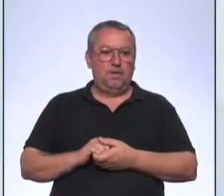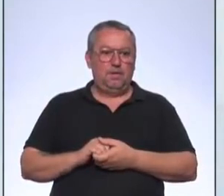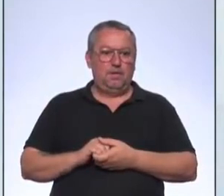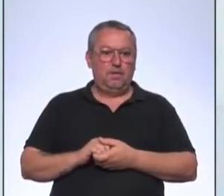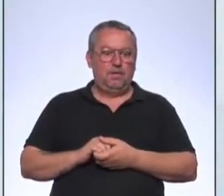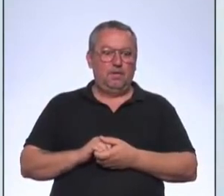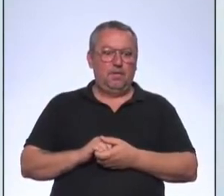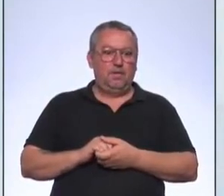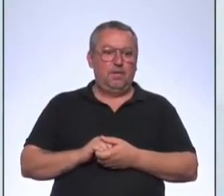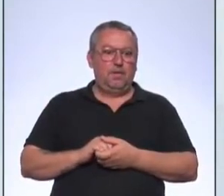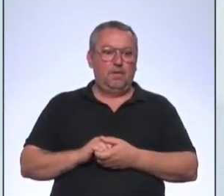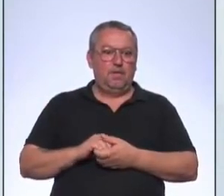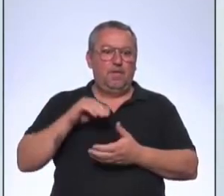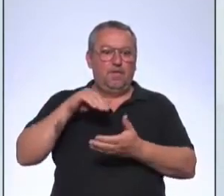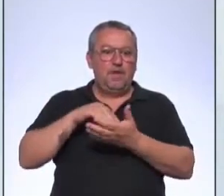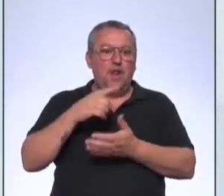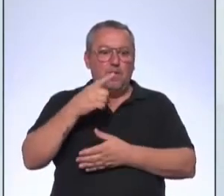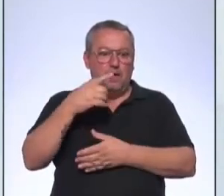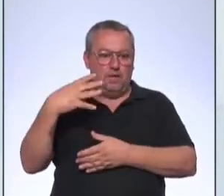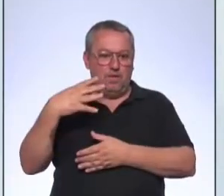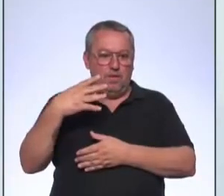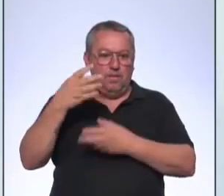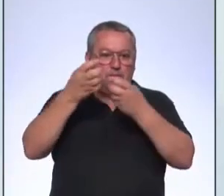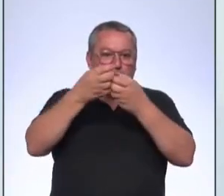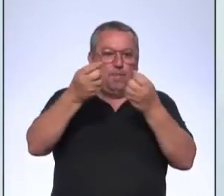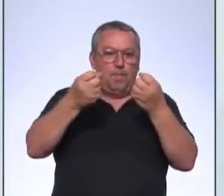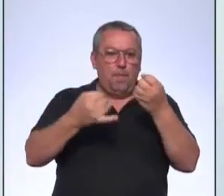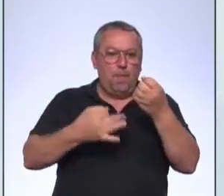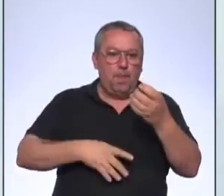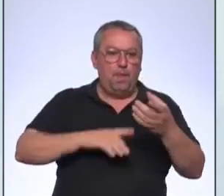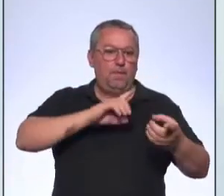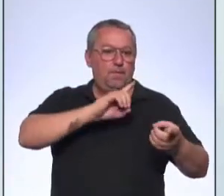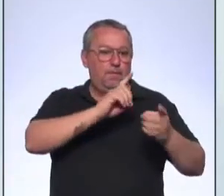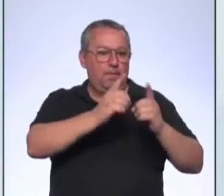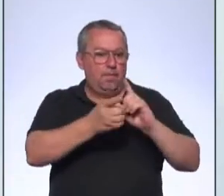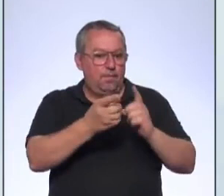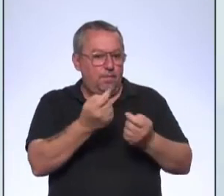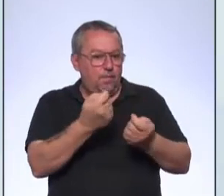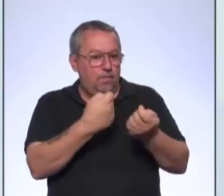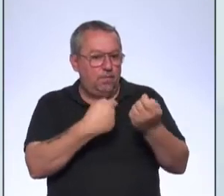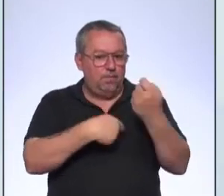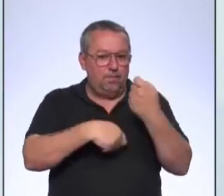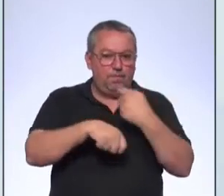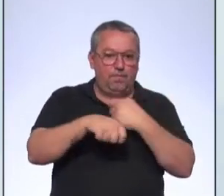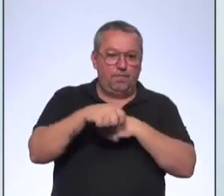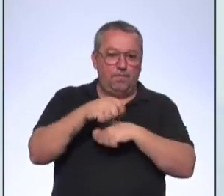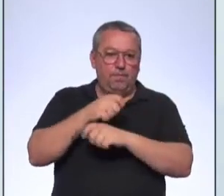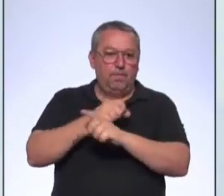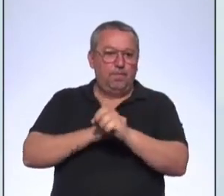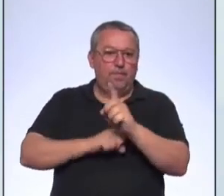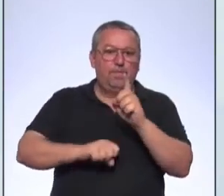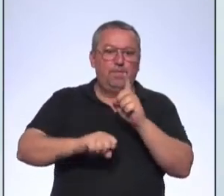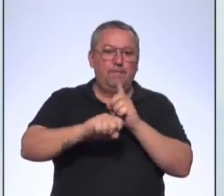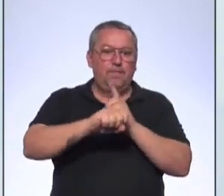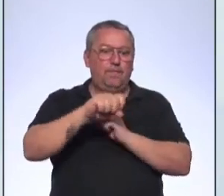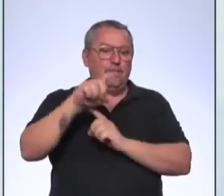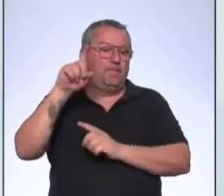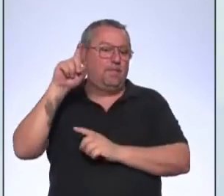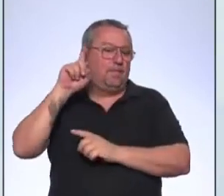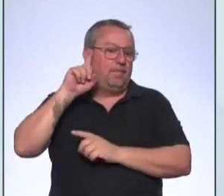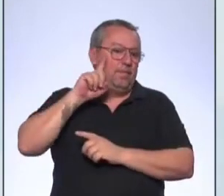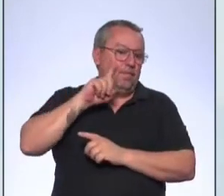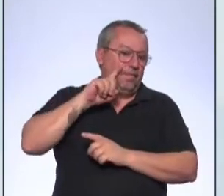Habilidade final 14. Descrever as dinâmicas comerciais das